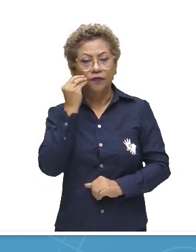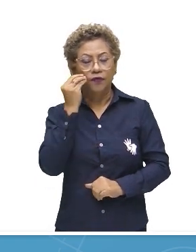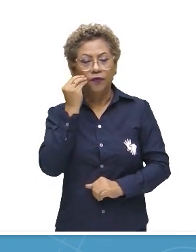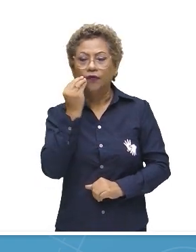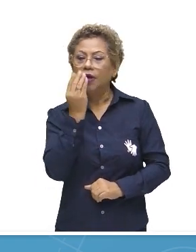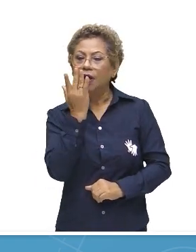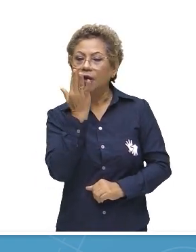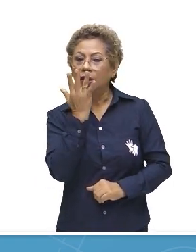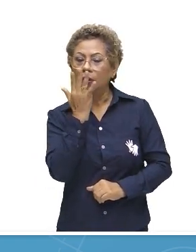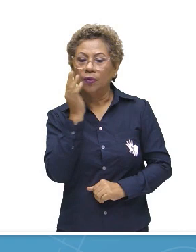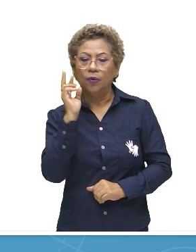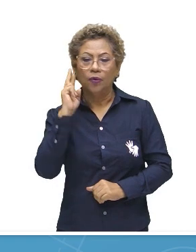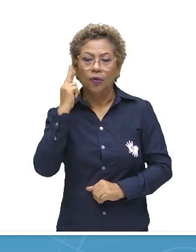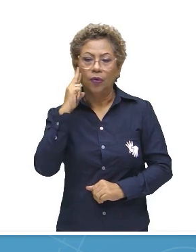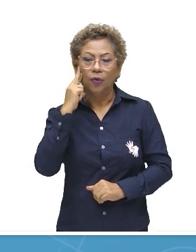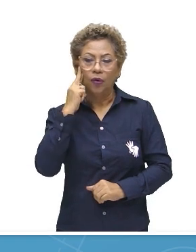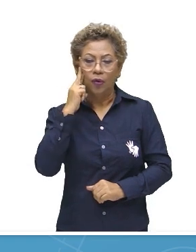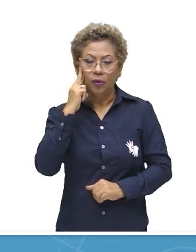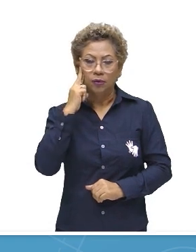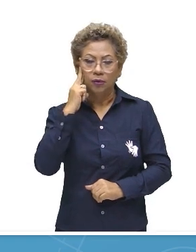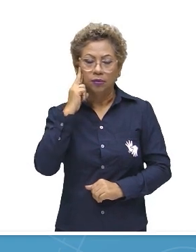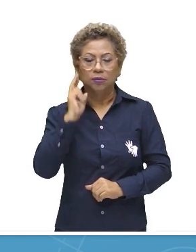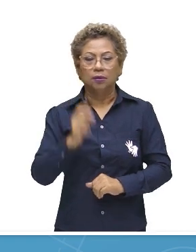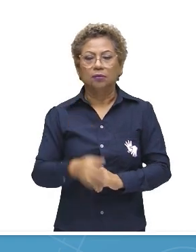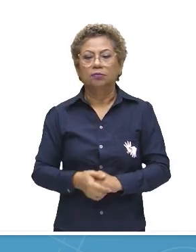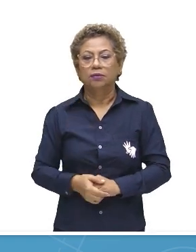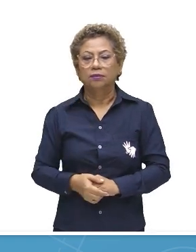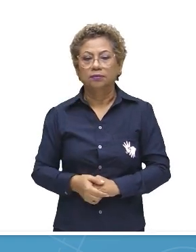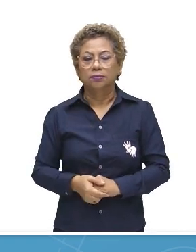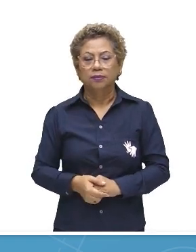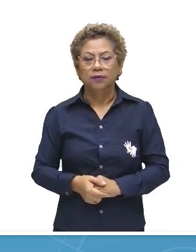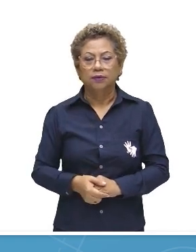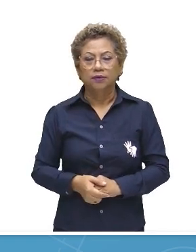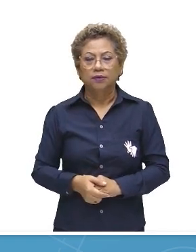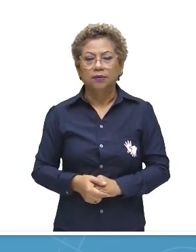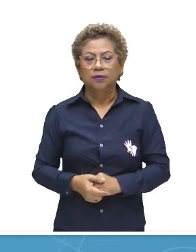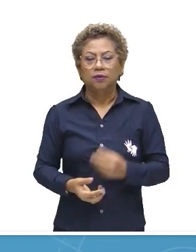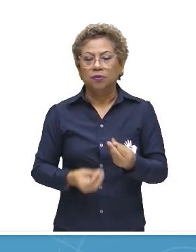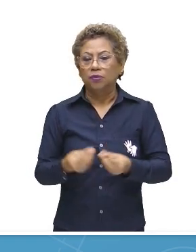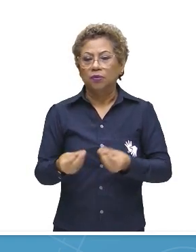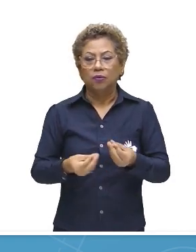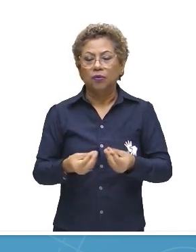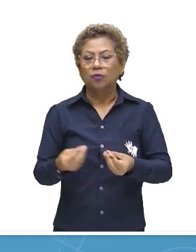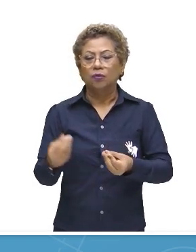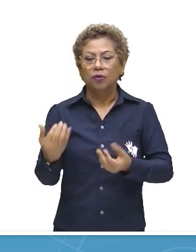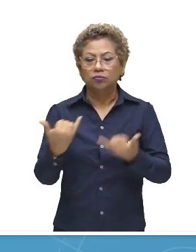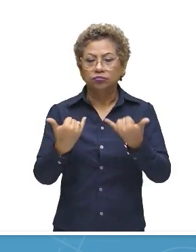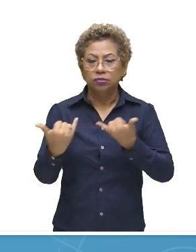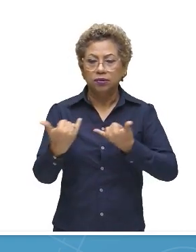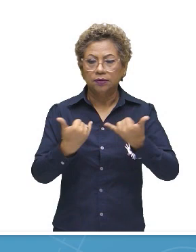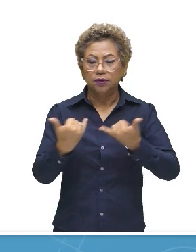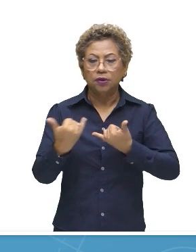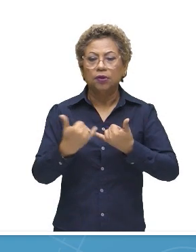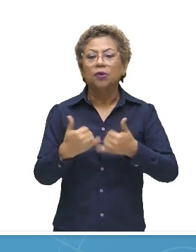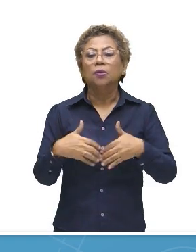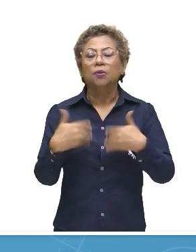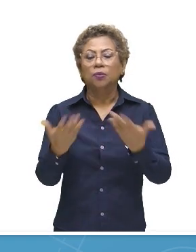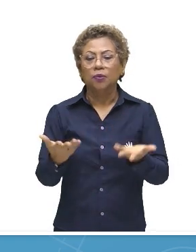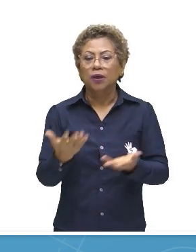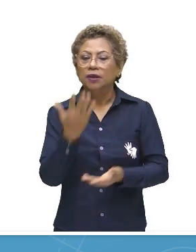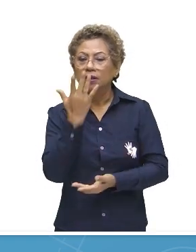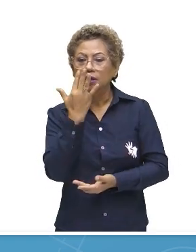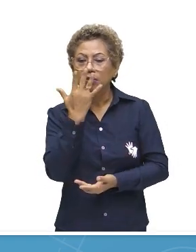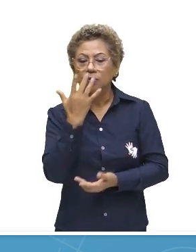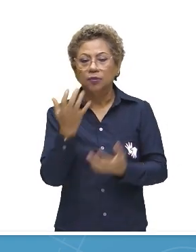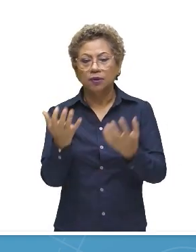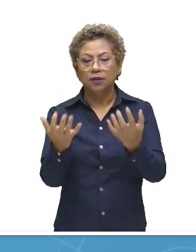gente for analisar a cor azul, nós teremos 3/4. Como ele não especificou, né, qual das cores ele quer, então a gente pode dizer